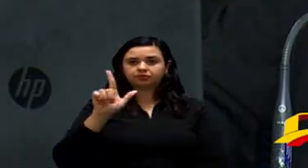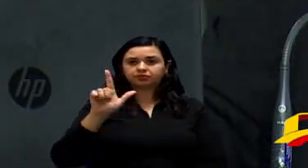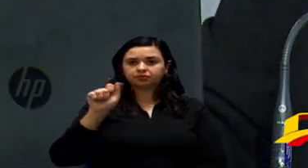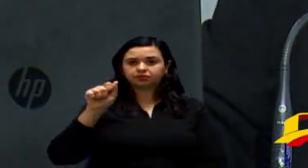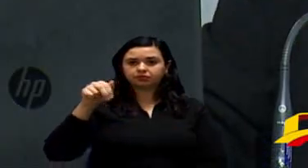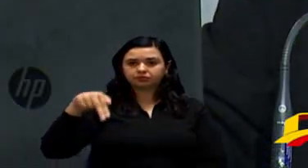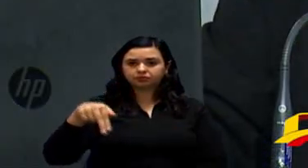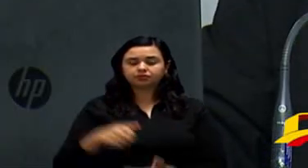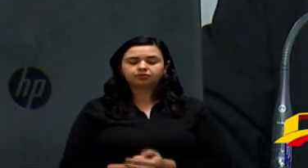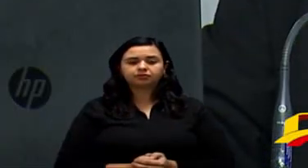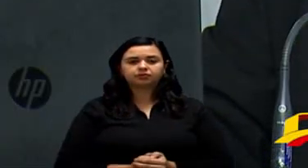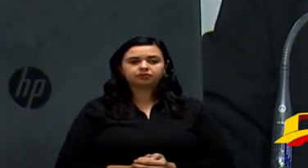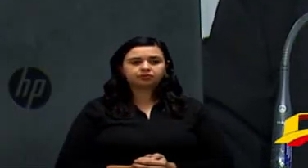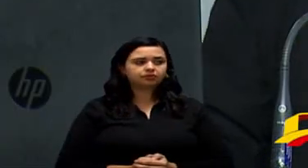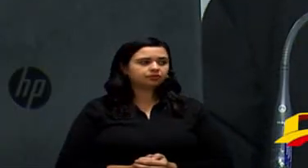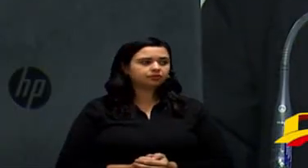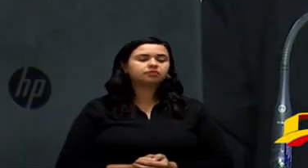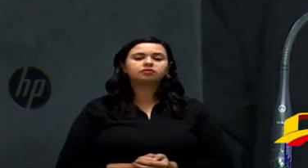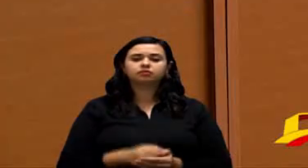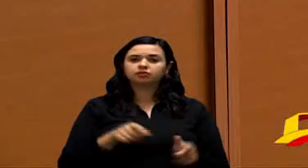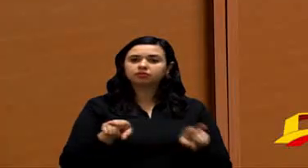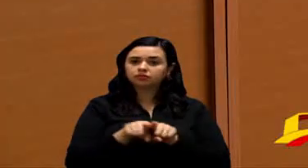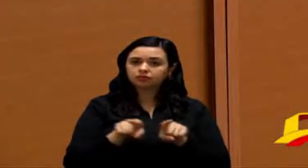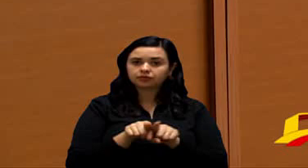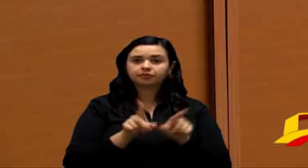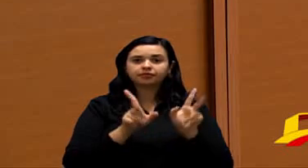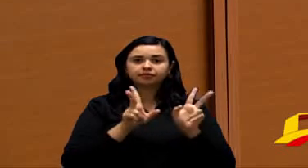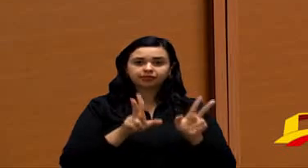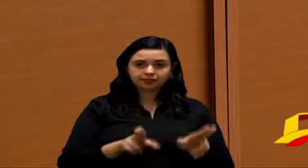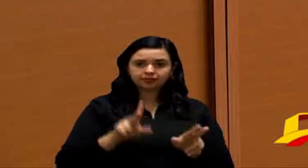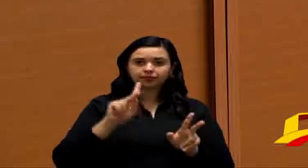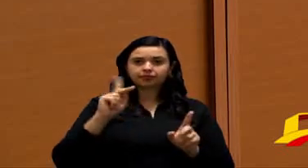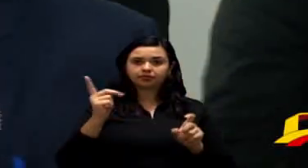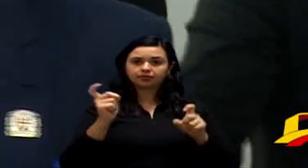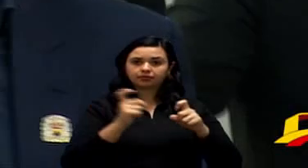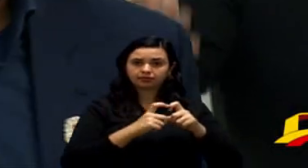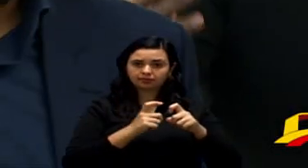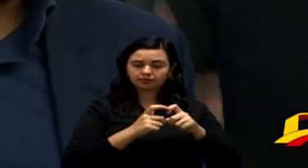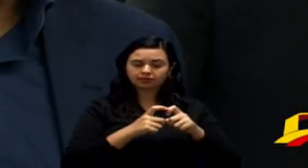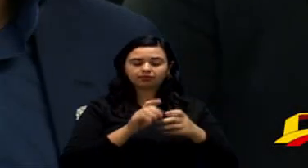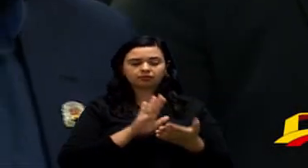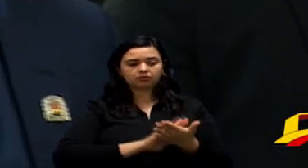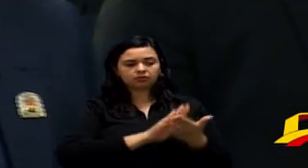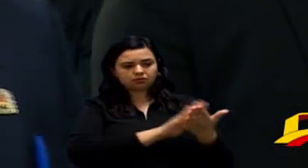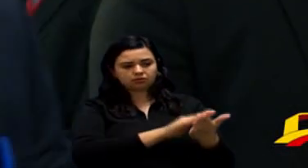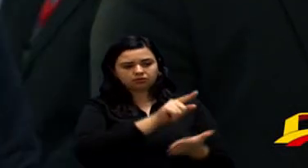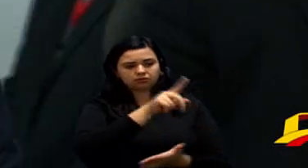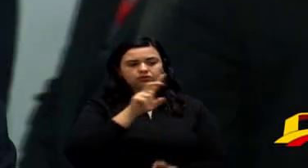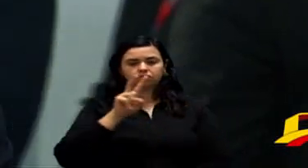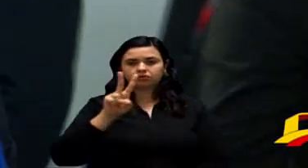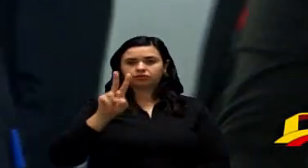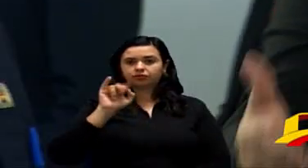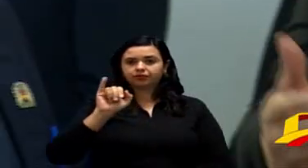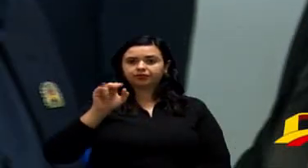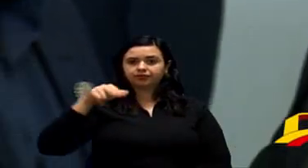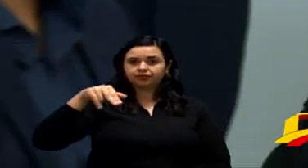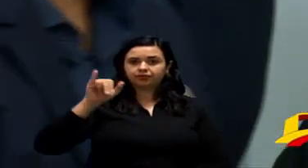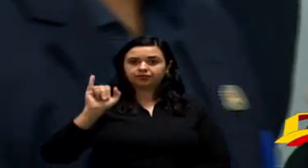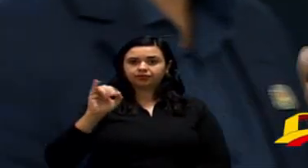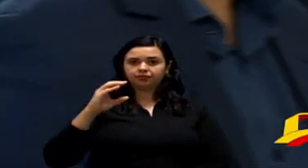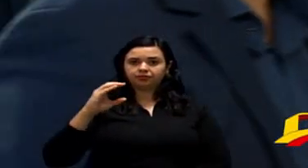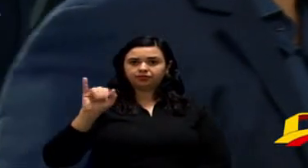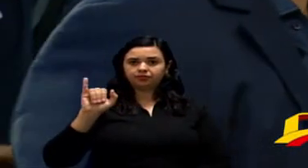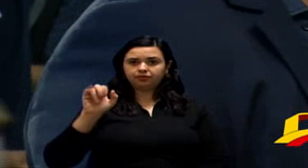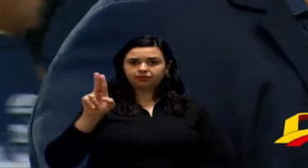senhor presidente da mesma forma que o Dr Hélio brasileiro parabenizou aqui o Vinícius White nosso